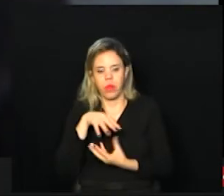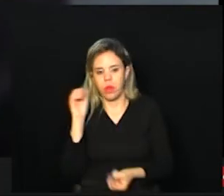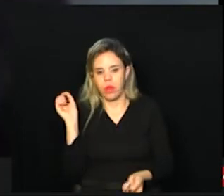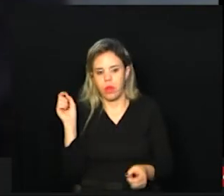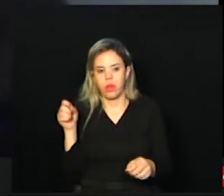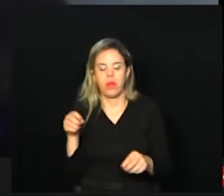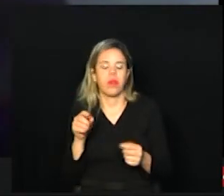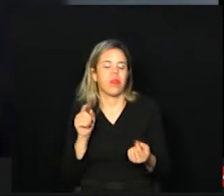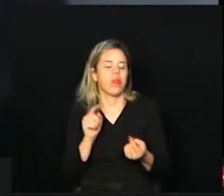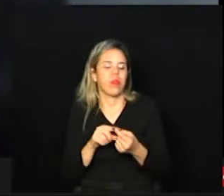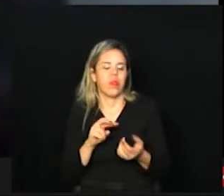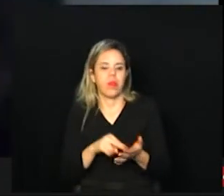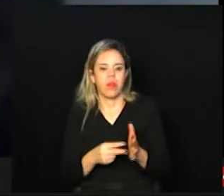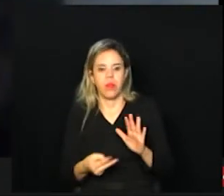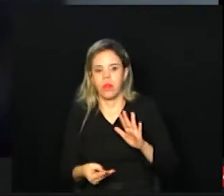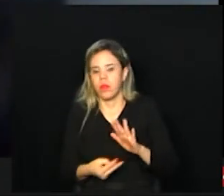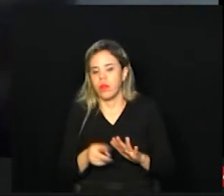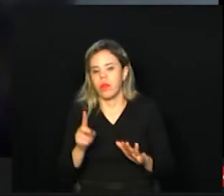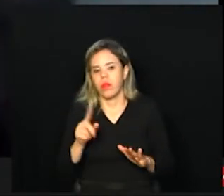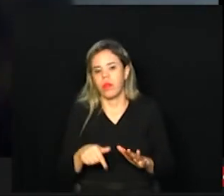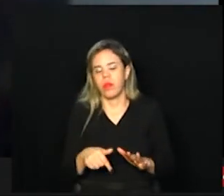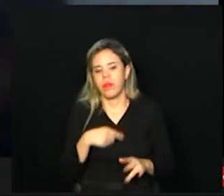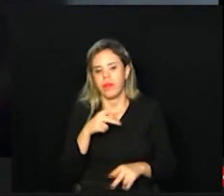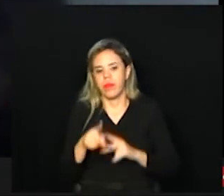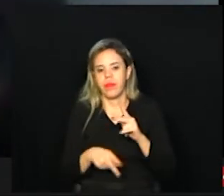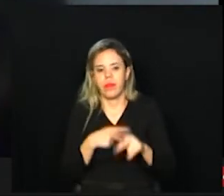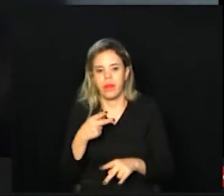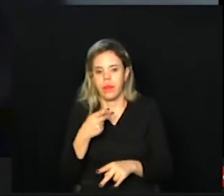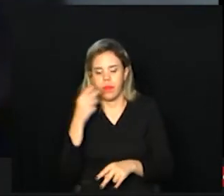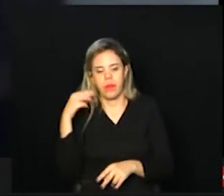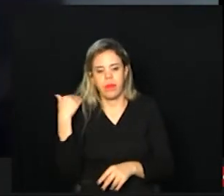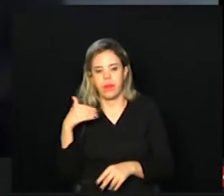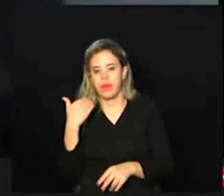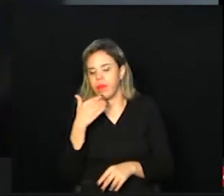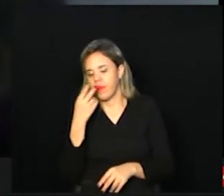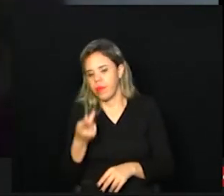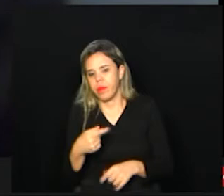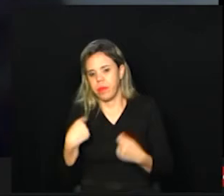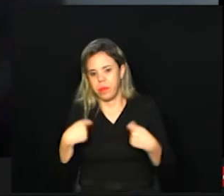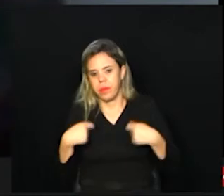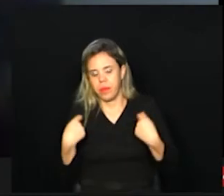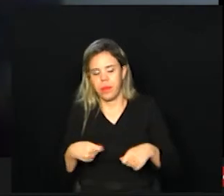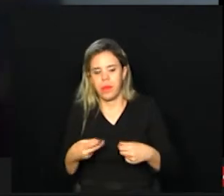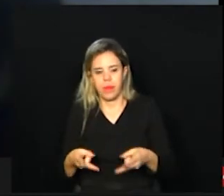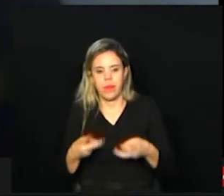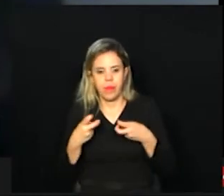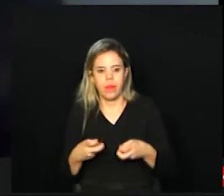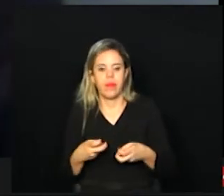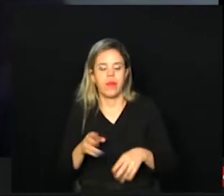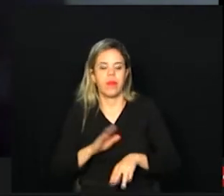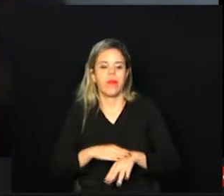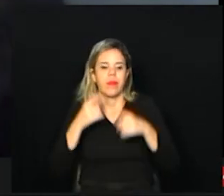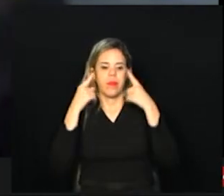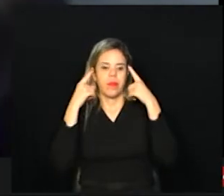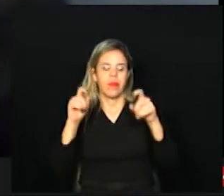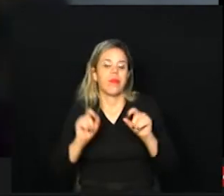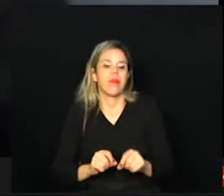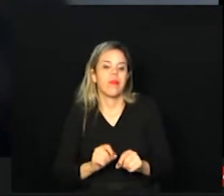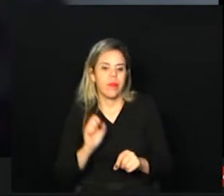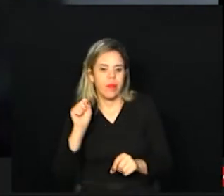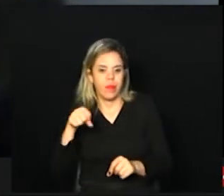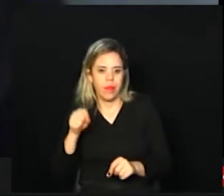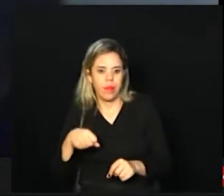ele está dizendo, é o que é um pouco que a Mariana está colocando. Se a gente precisa olhar para esses autores de violência, sim, eles precisam